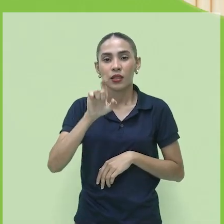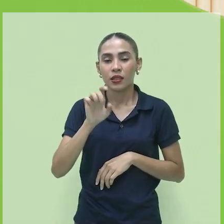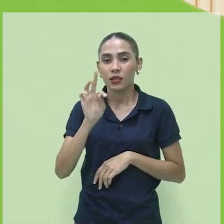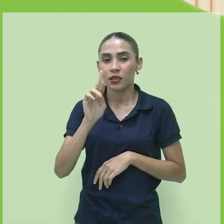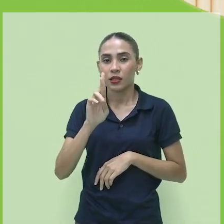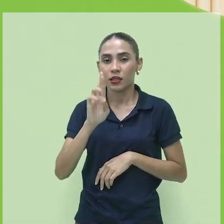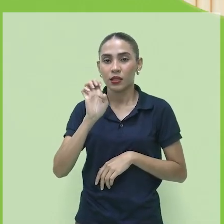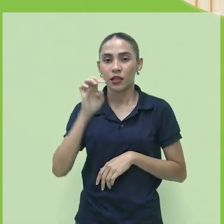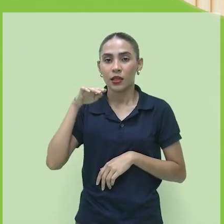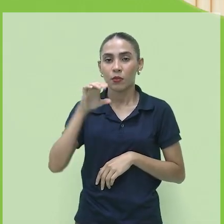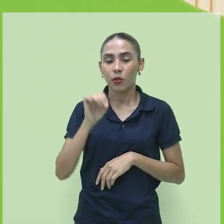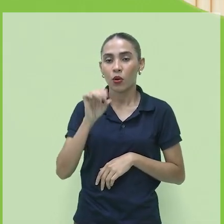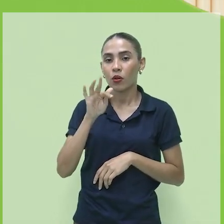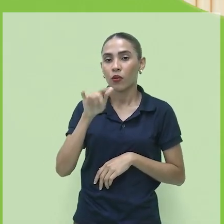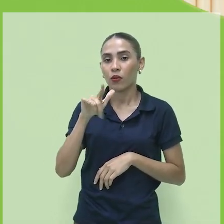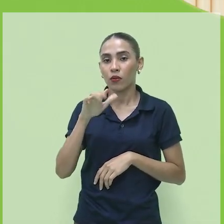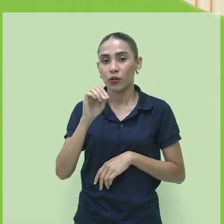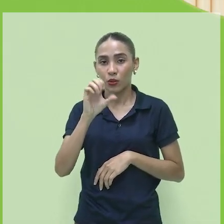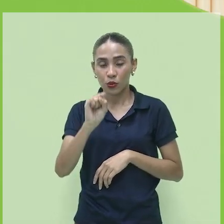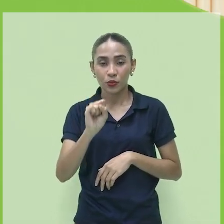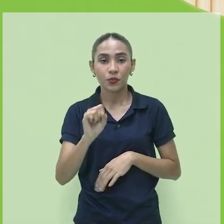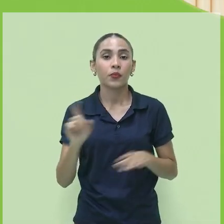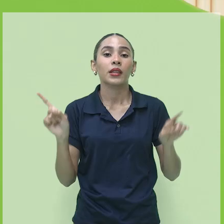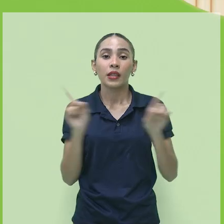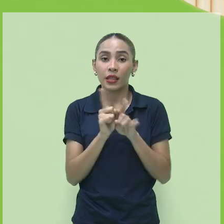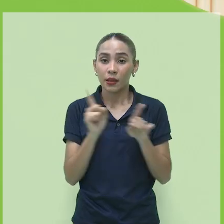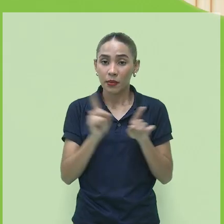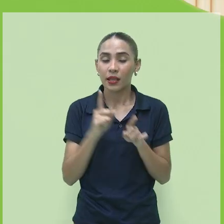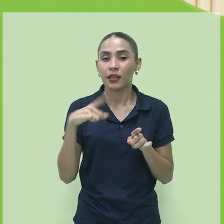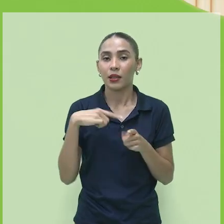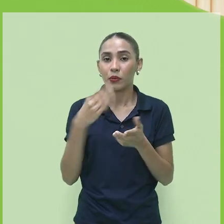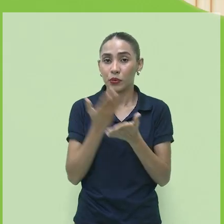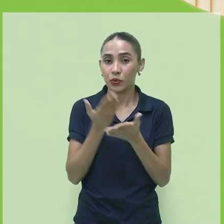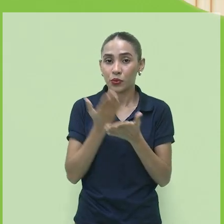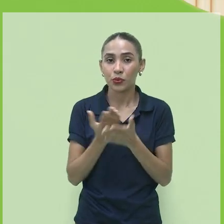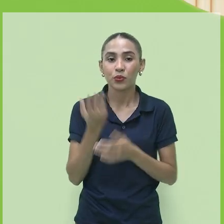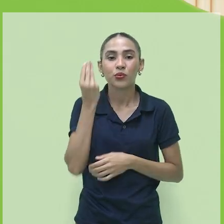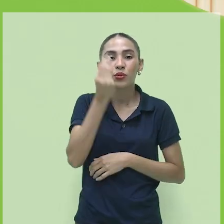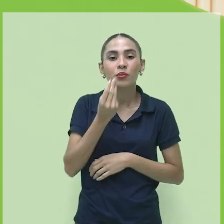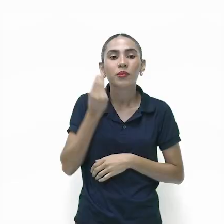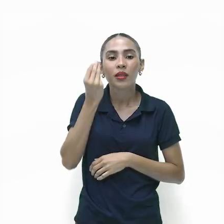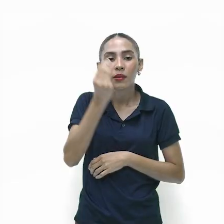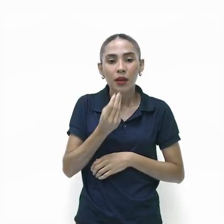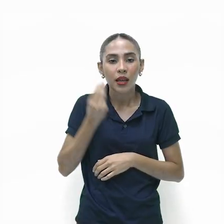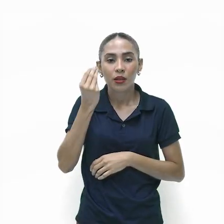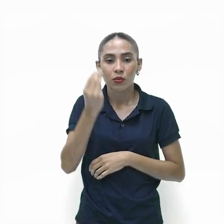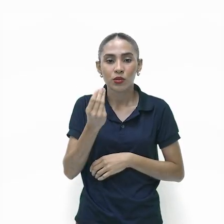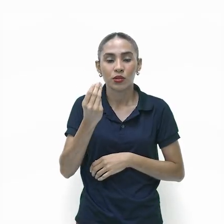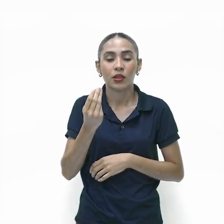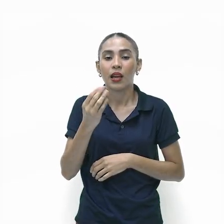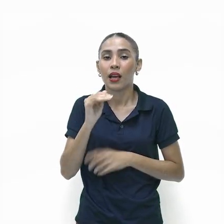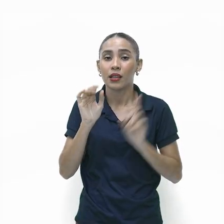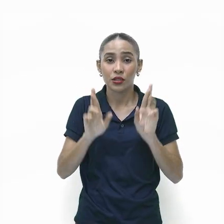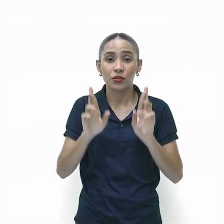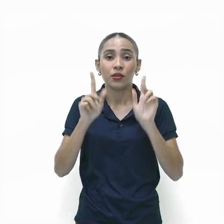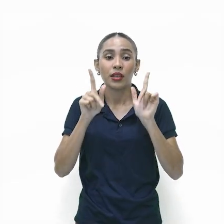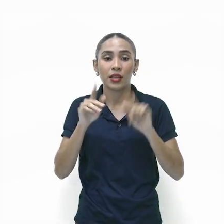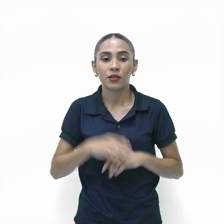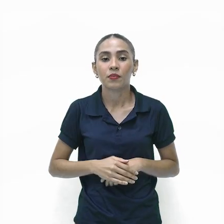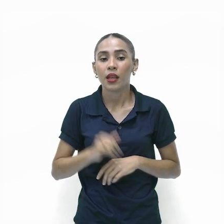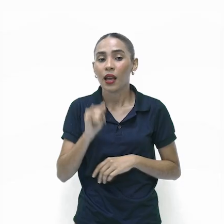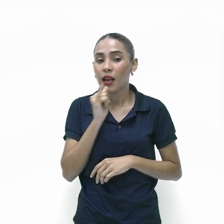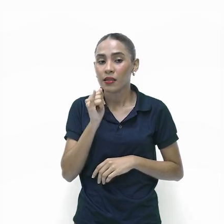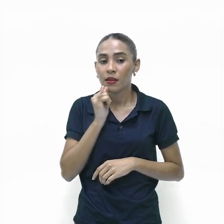de extremófilos. Existe também um estudo, né, com experimentos engenhosos. Bem,